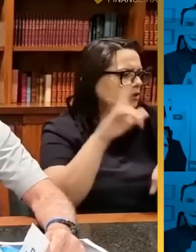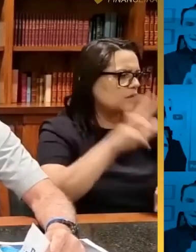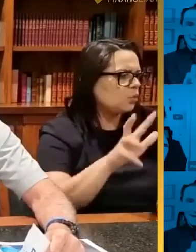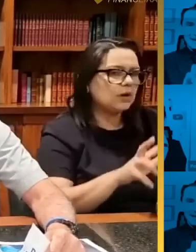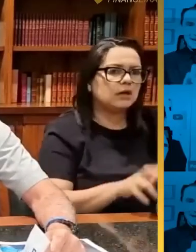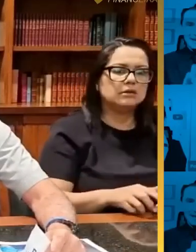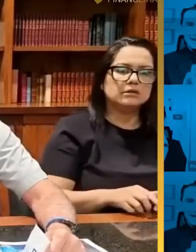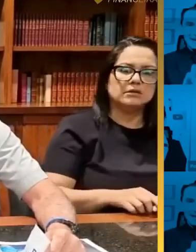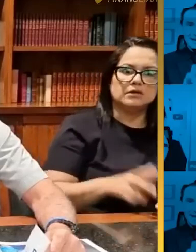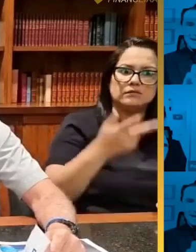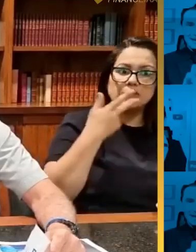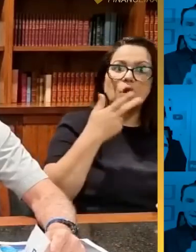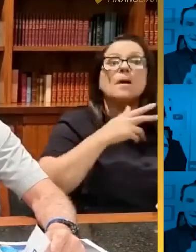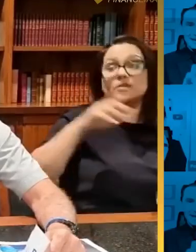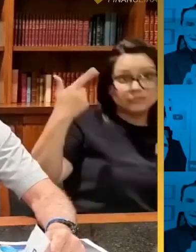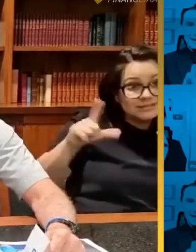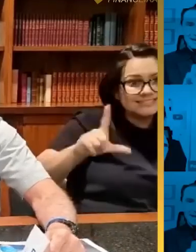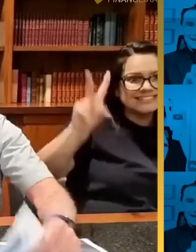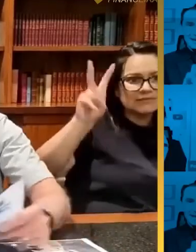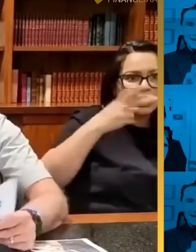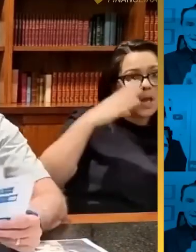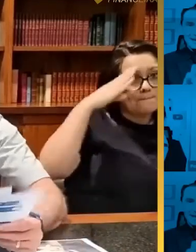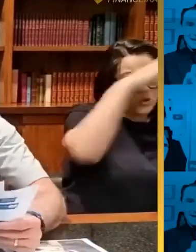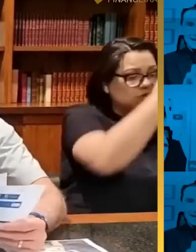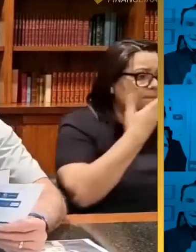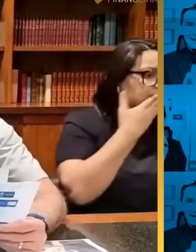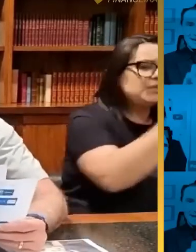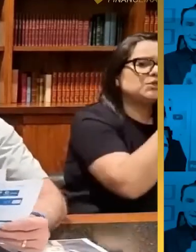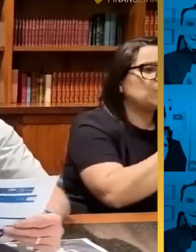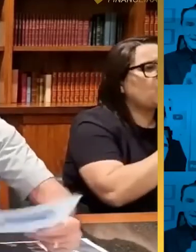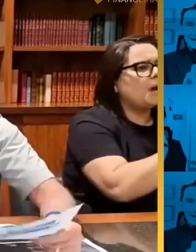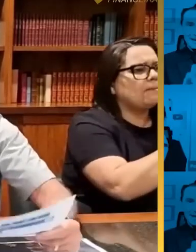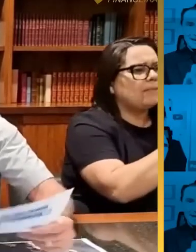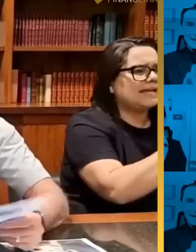de Biden em corrida eleitoral contra Lula durante reunião bilateral. Daí,